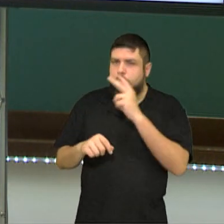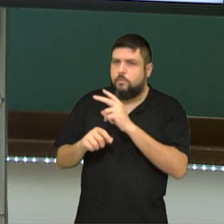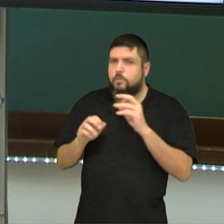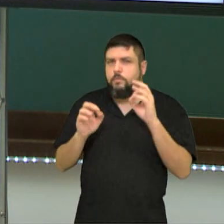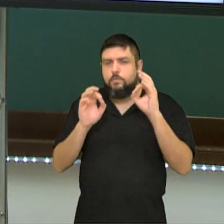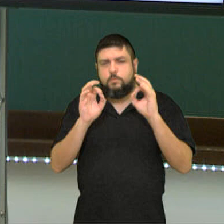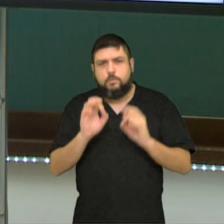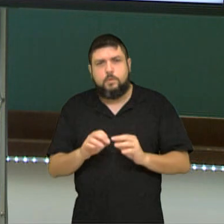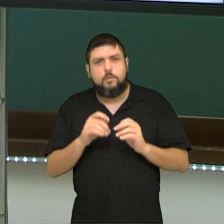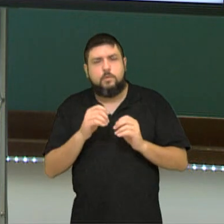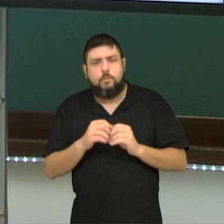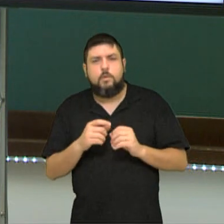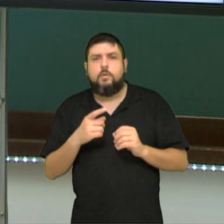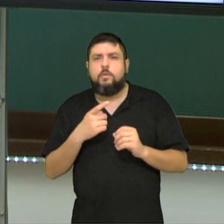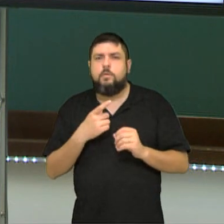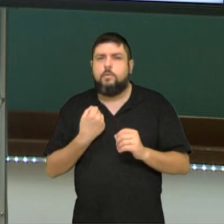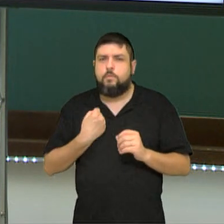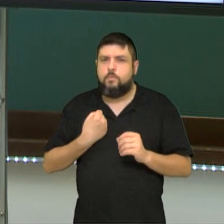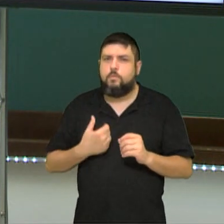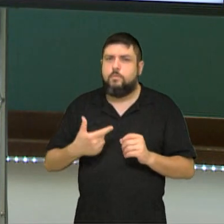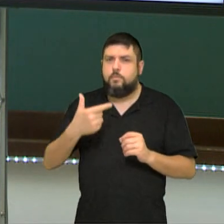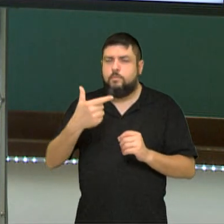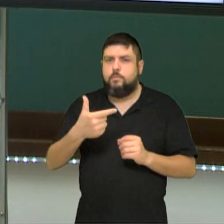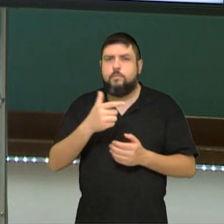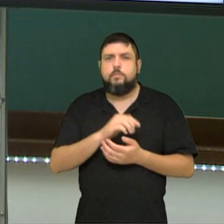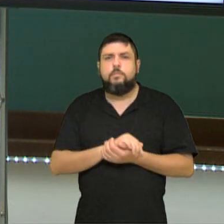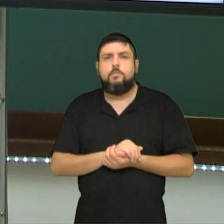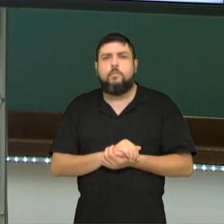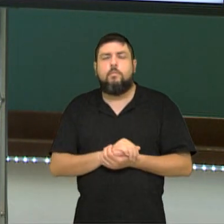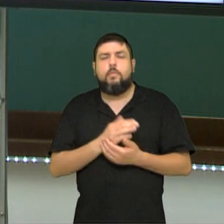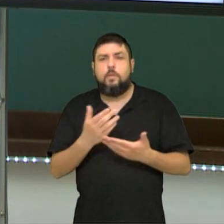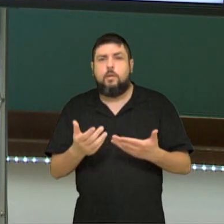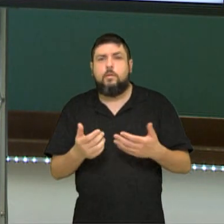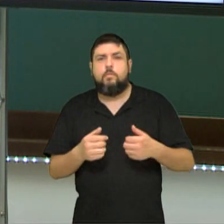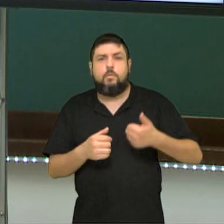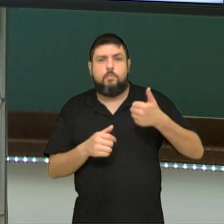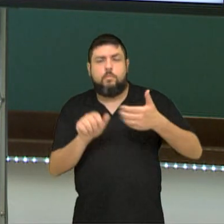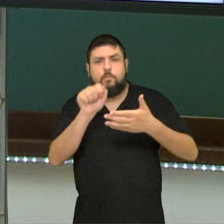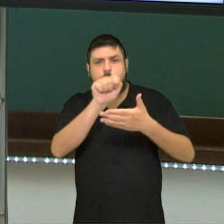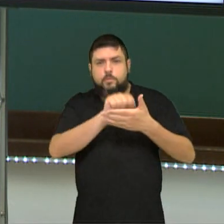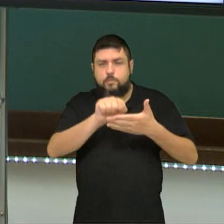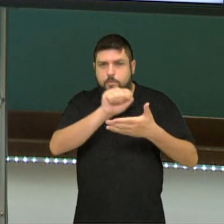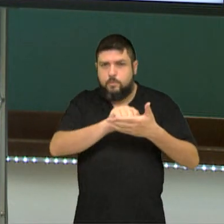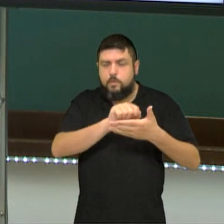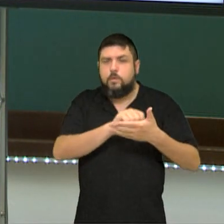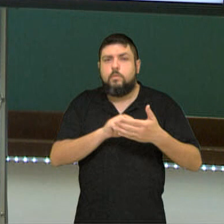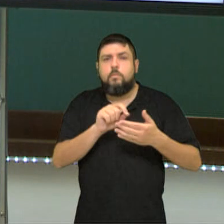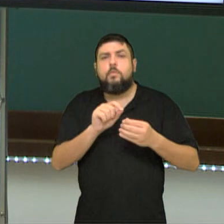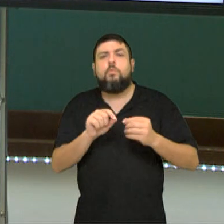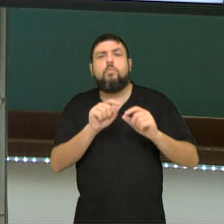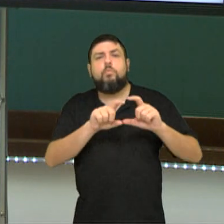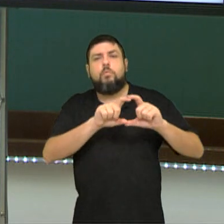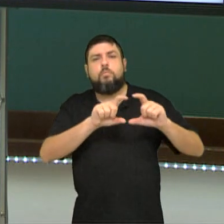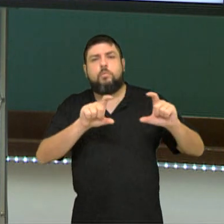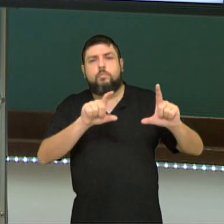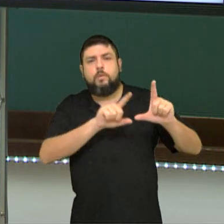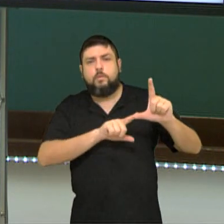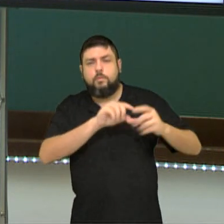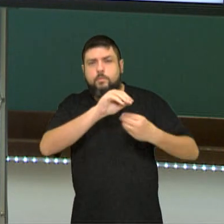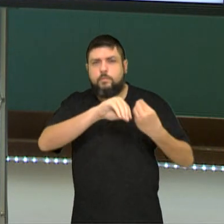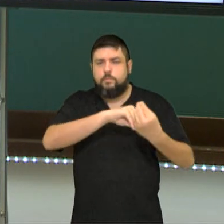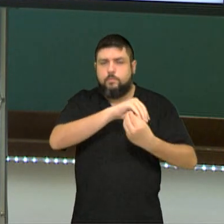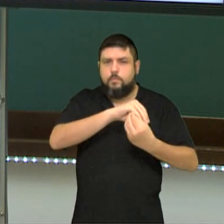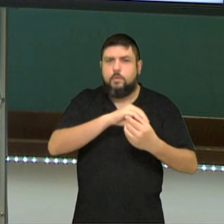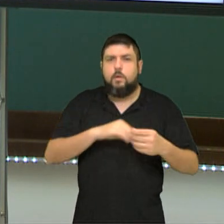nos dois termos desse polinômio. Então, a primeira escrita é o polinômio. A segunda escrita é a forma fatorada,